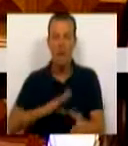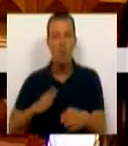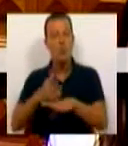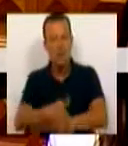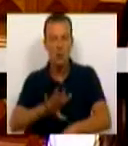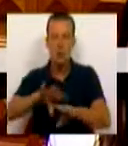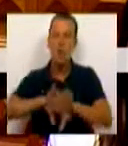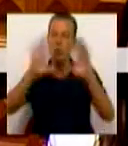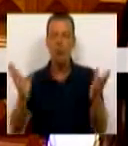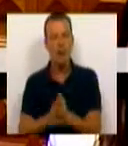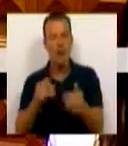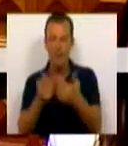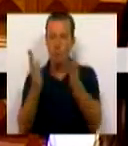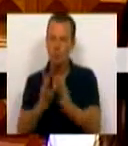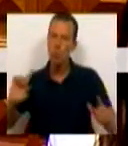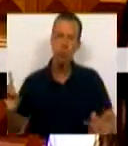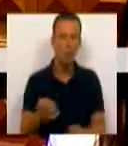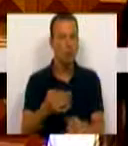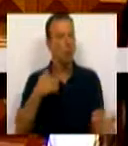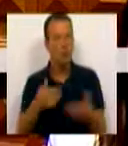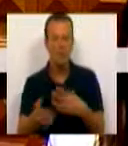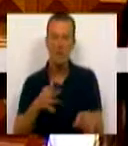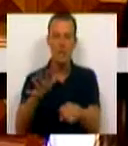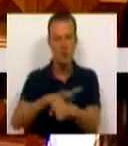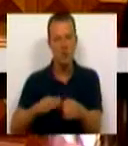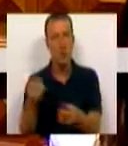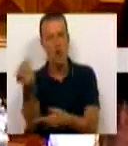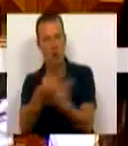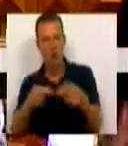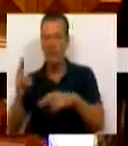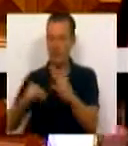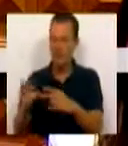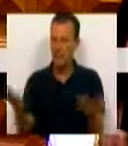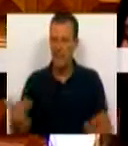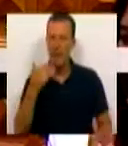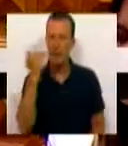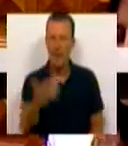do acesso universal para todos, independentemente da sua situação económica ou financeira. Muito obrigada.